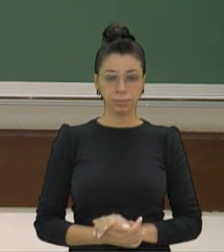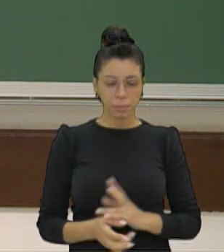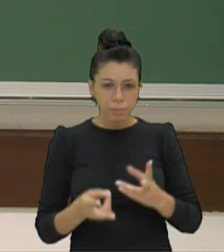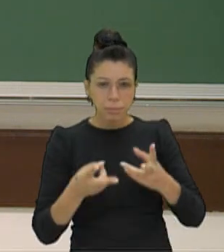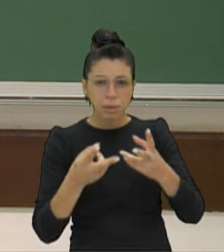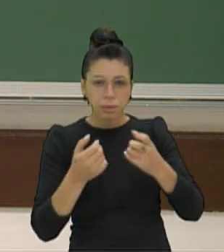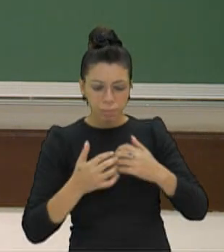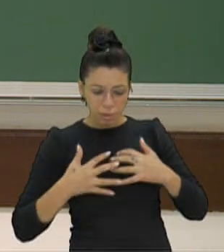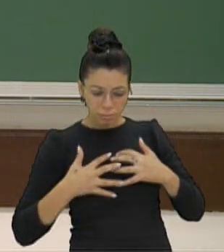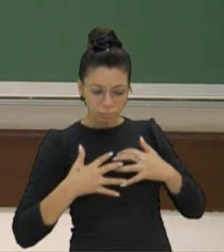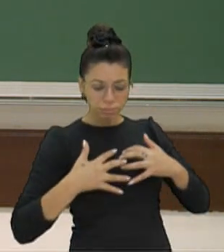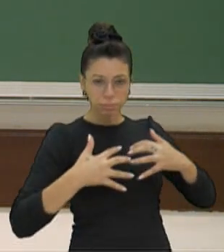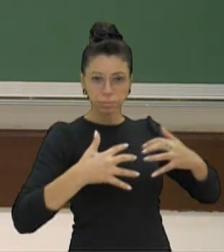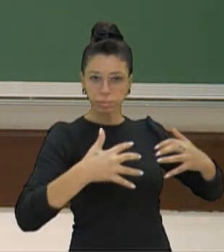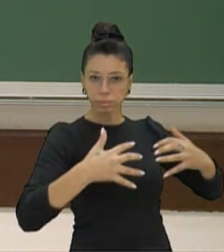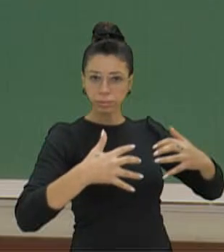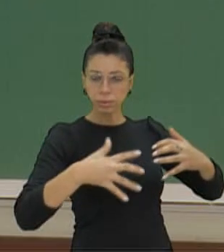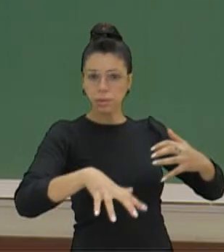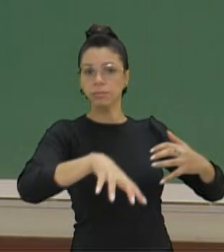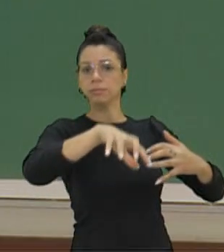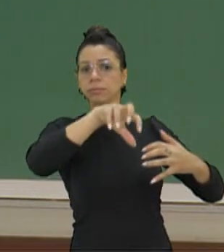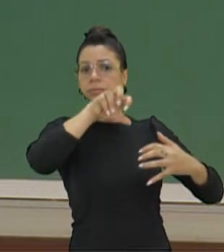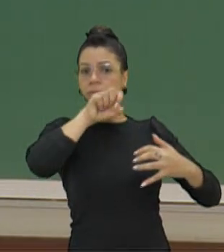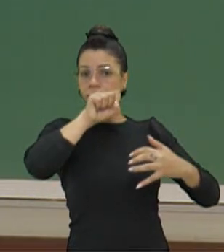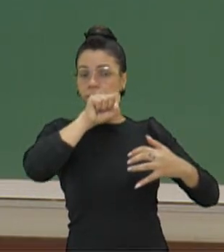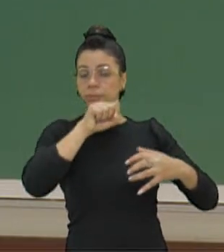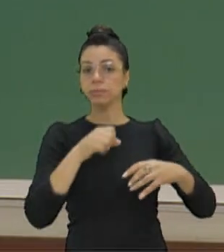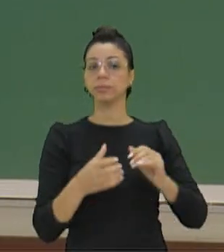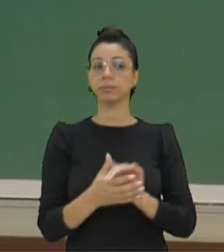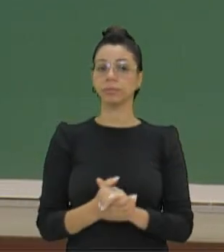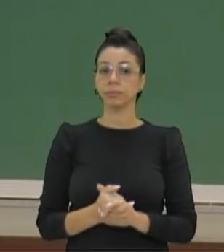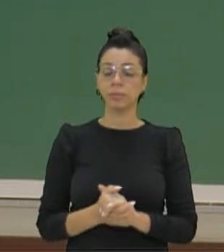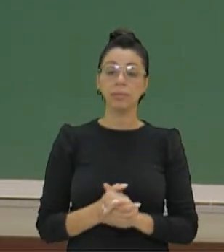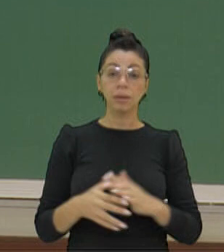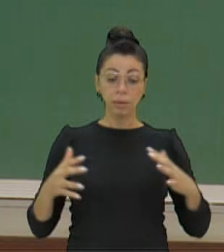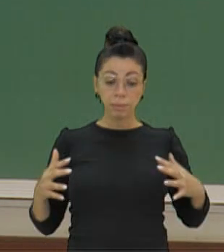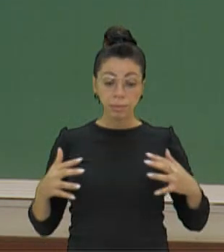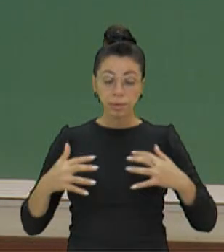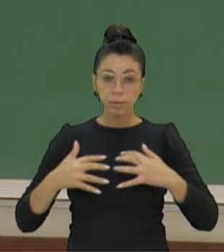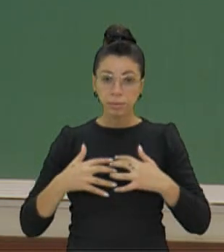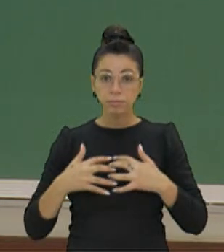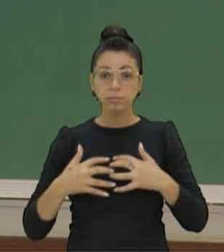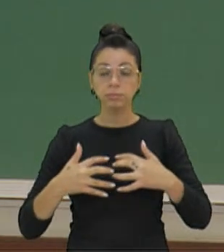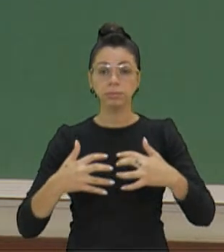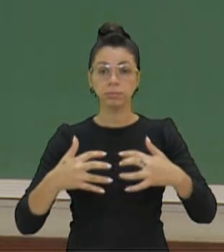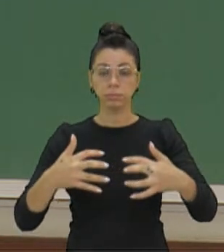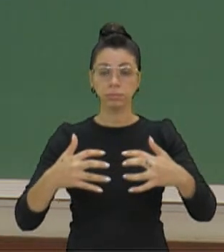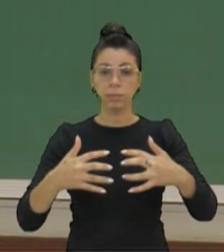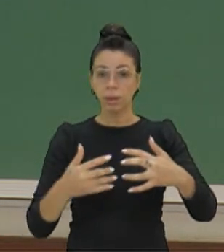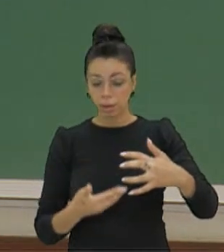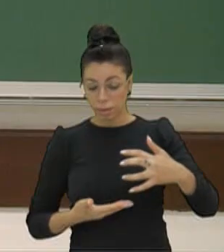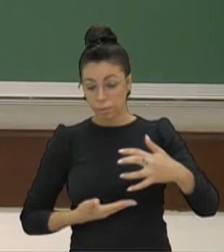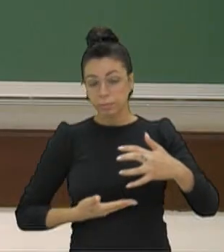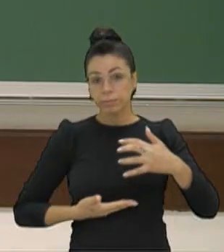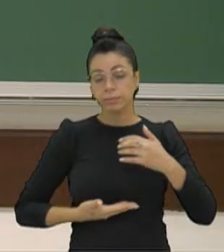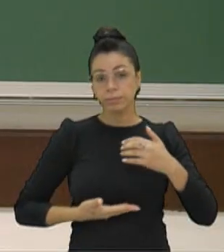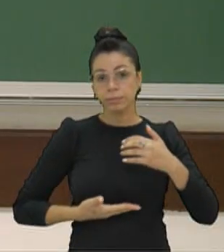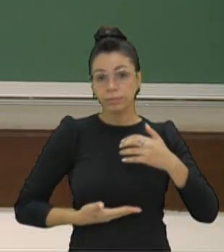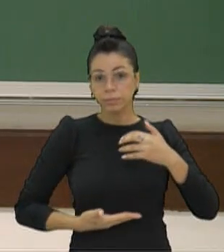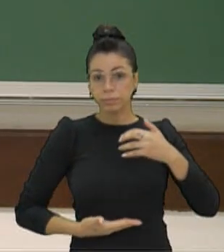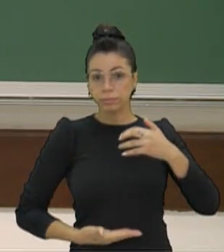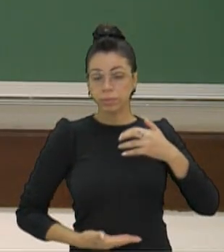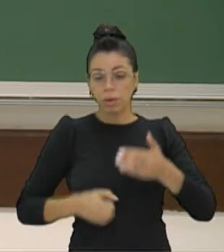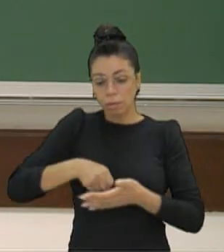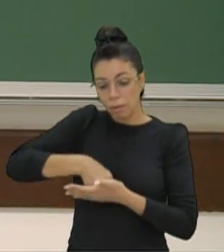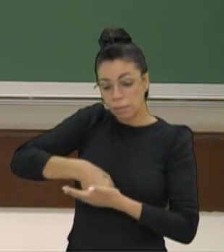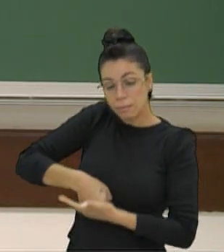Perceberam como aumenta o volume da caixa torácica? Então, a caixa torácica aumenta de volume, enquanto o diafragma está descendo.